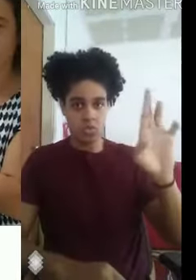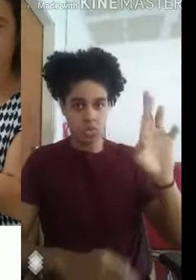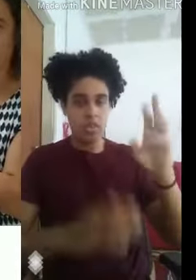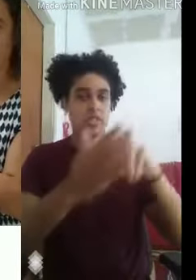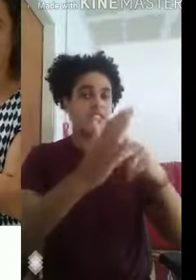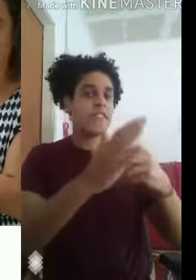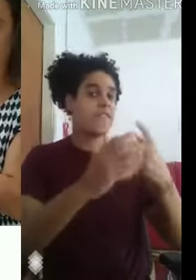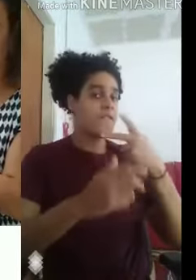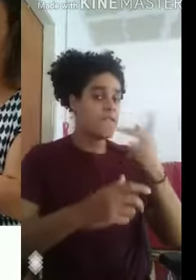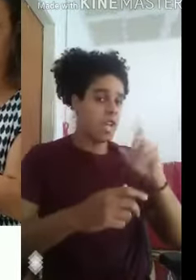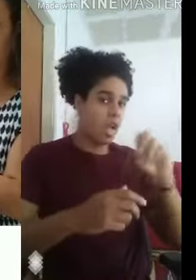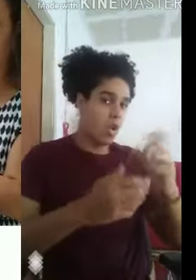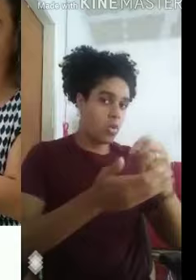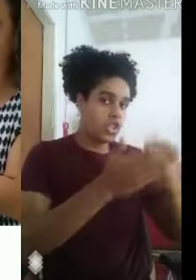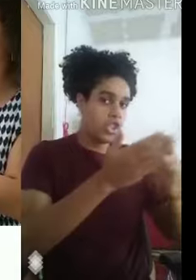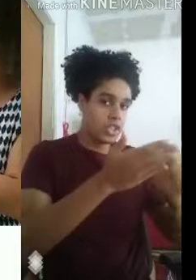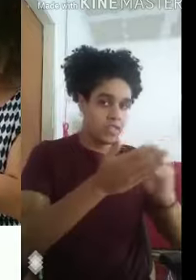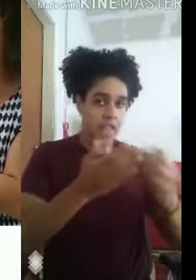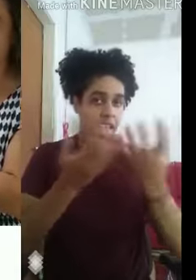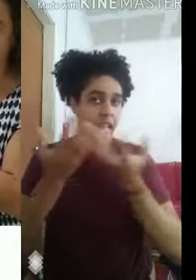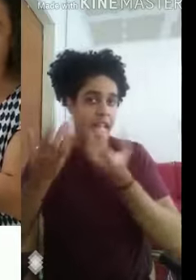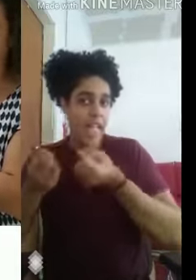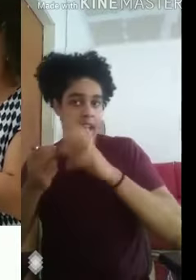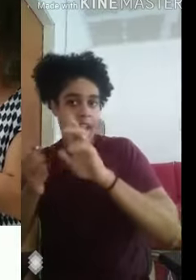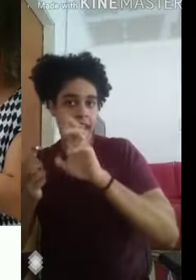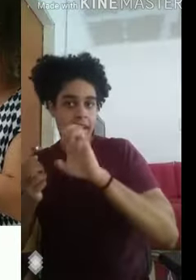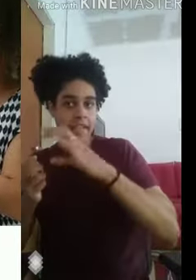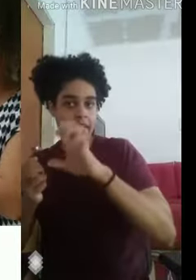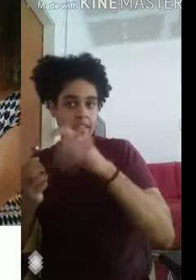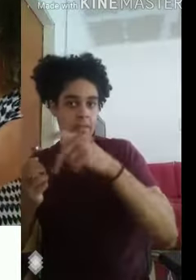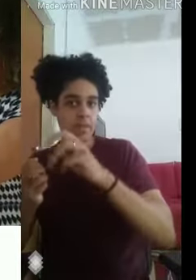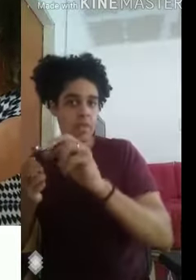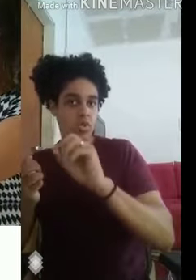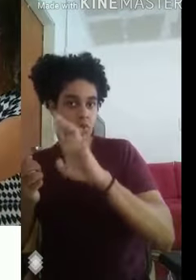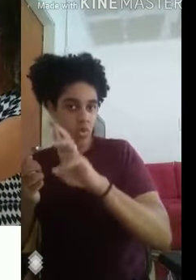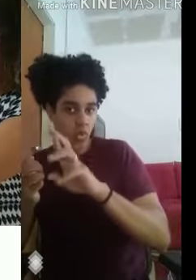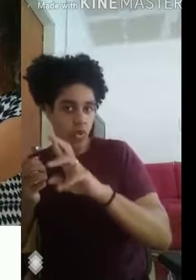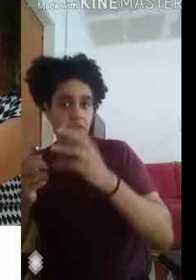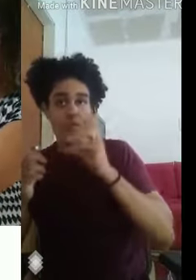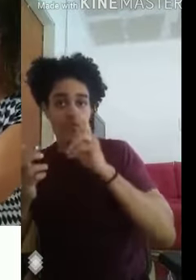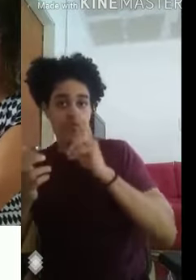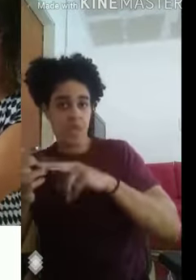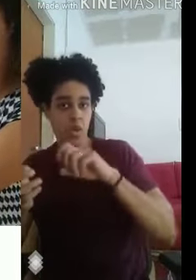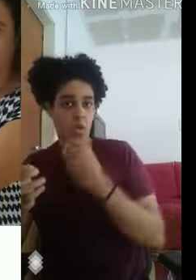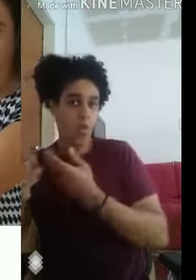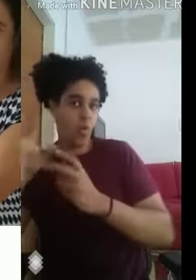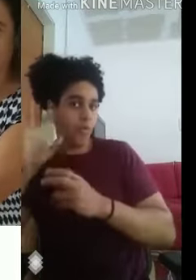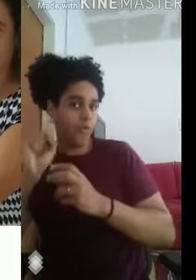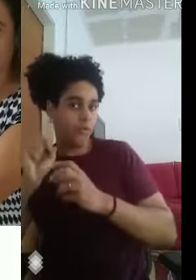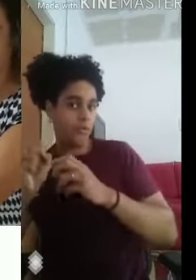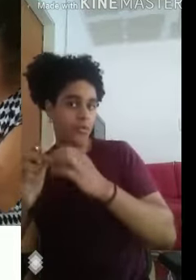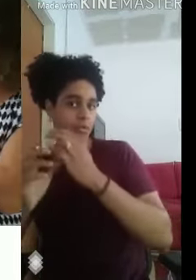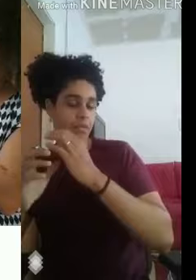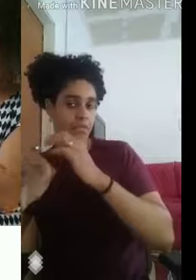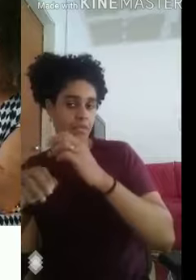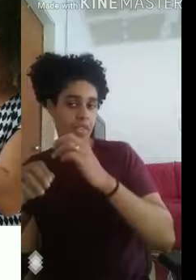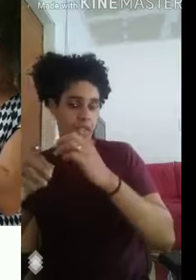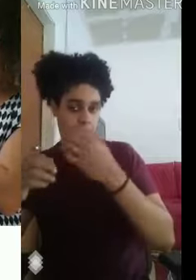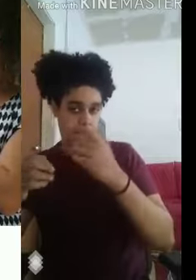o receptor, que é quem vai ler ou ouvir a mensagem. Essa comunicação precisa da